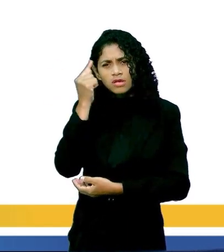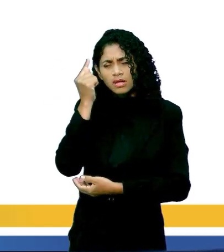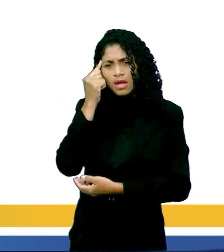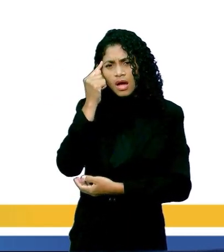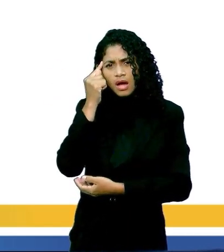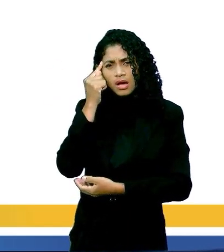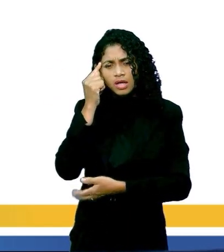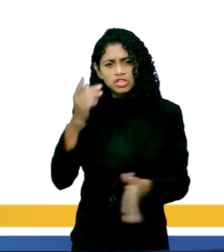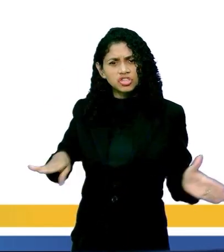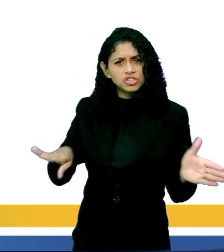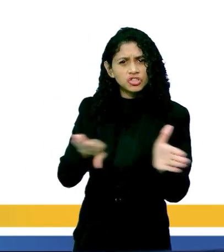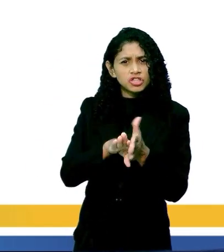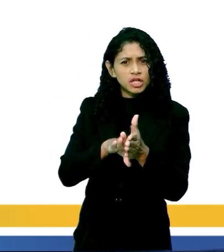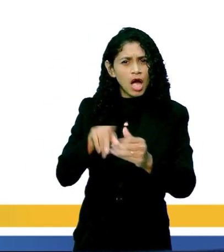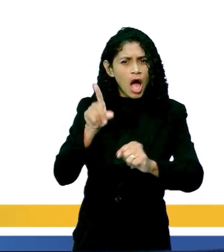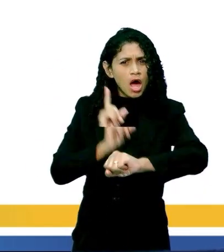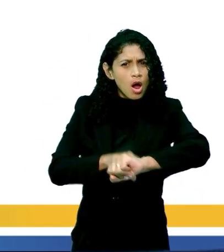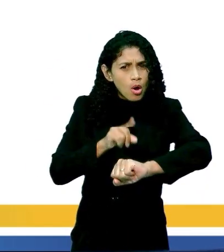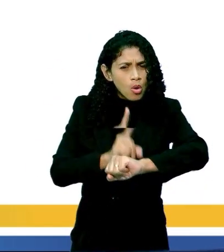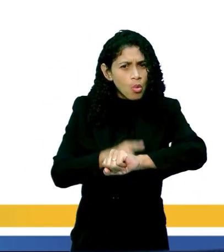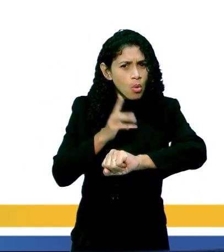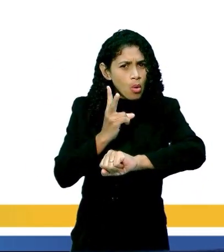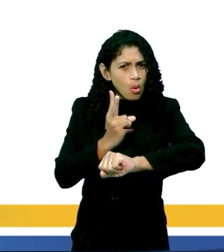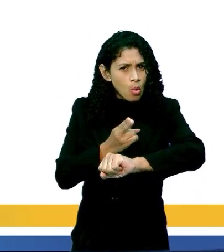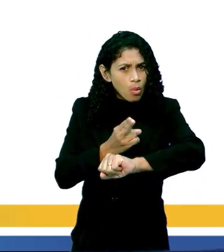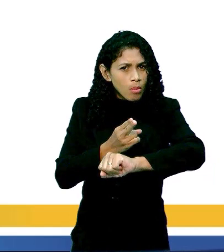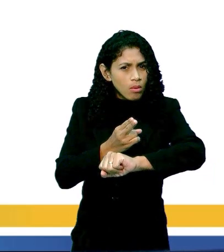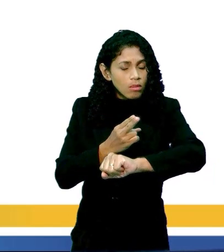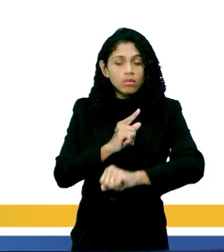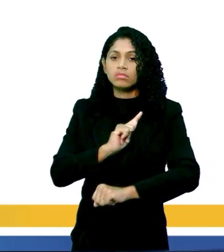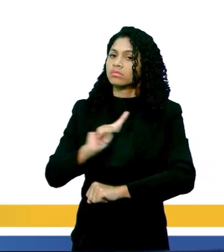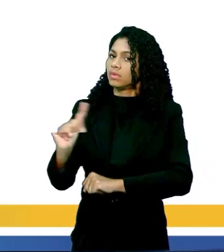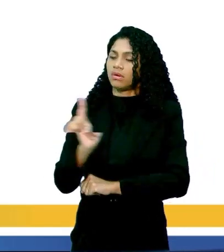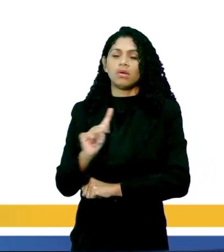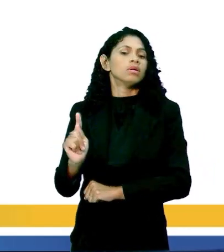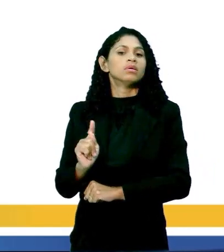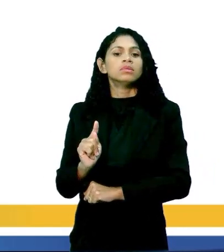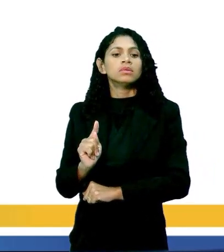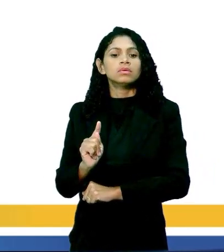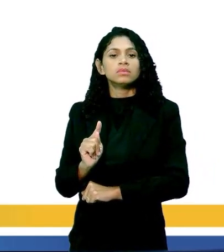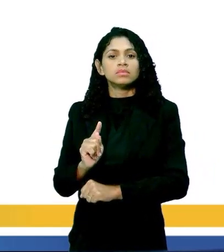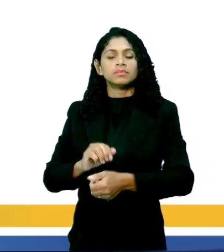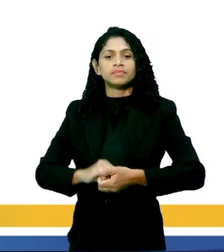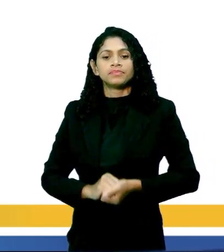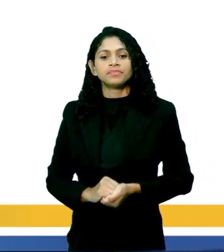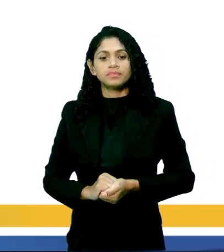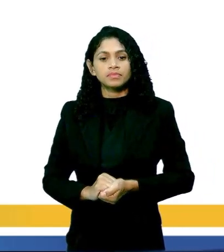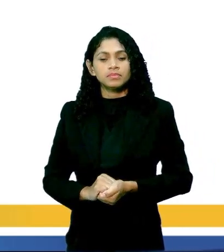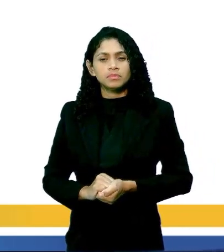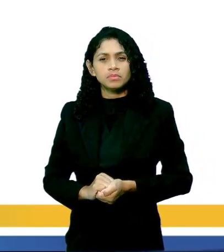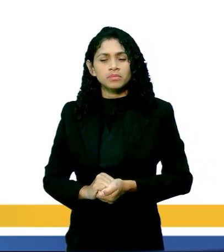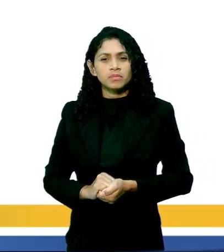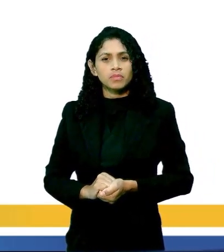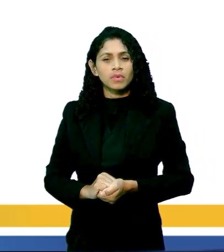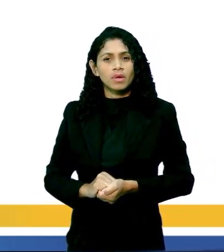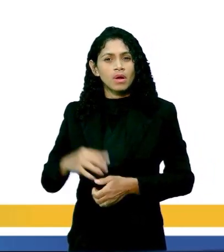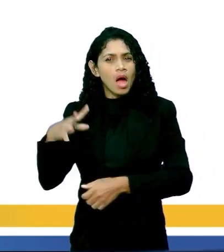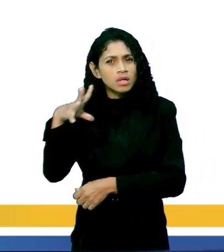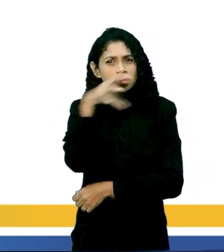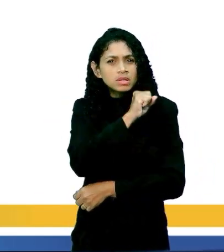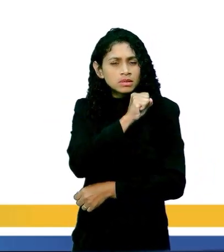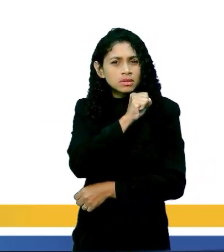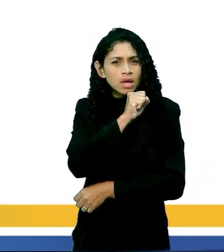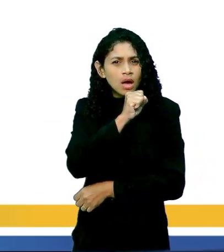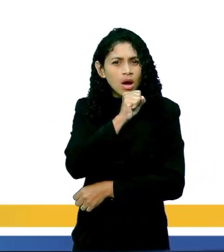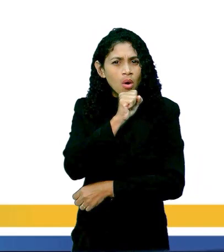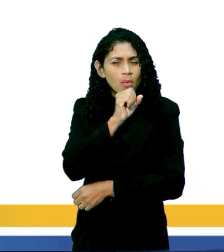com velocidades proporcionais às suas massas? Claro que não. Serão acelerações nulas? Não. Acabamos de ver que a aceleração da